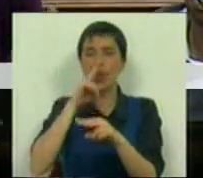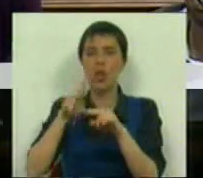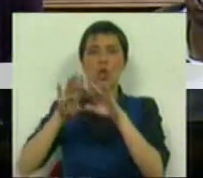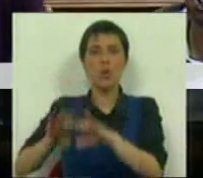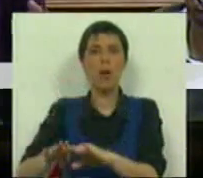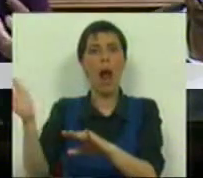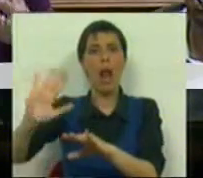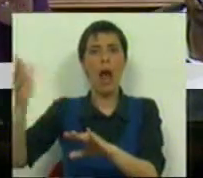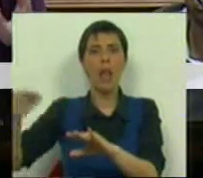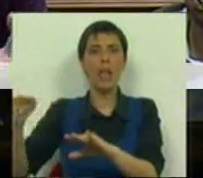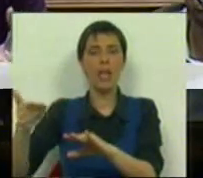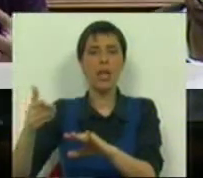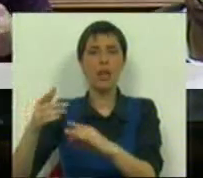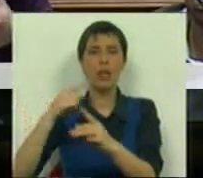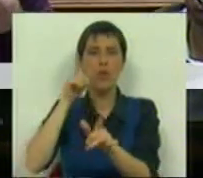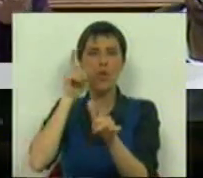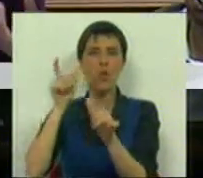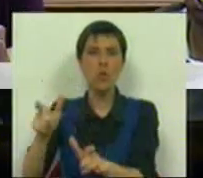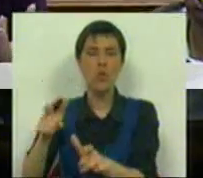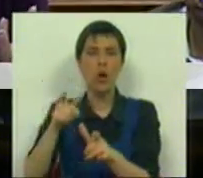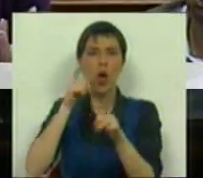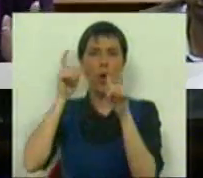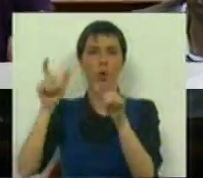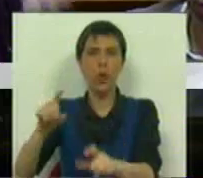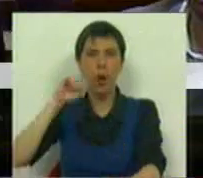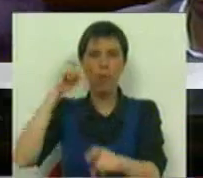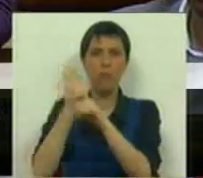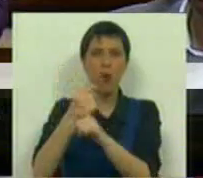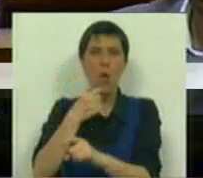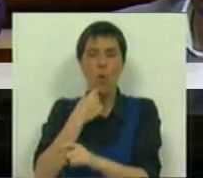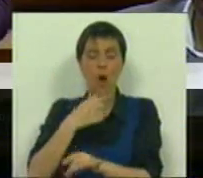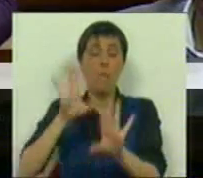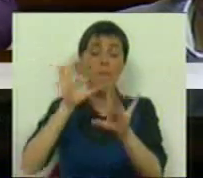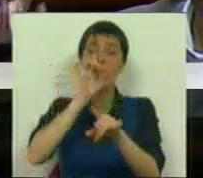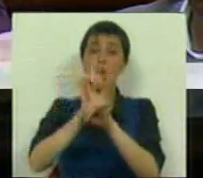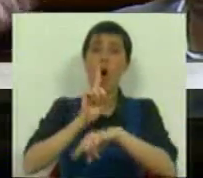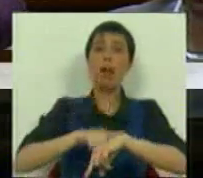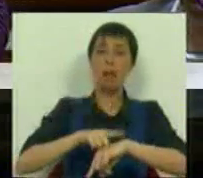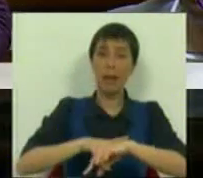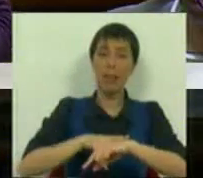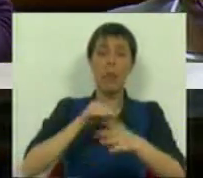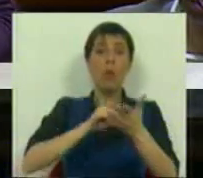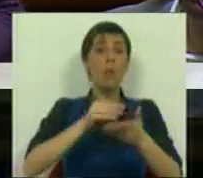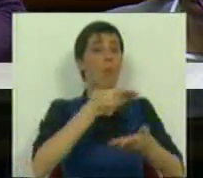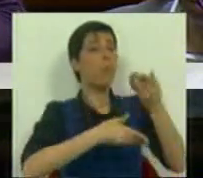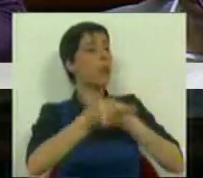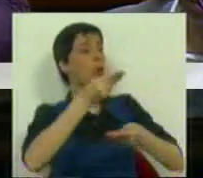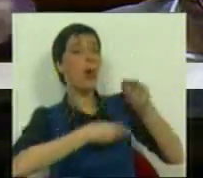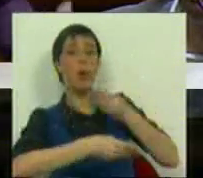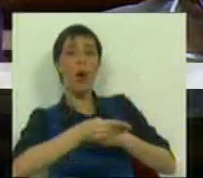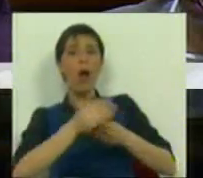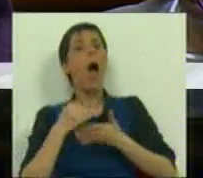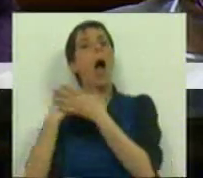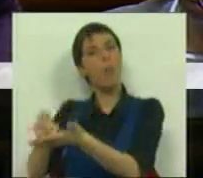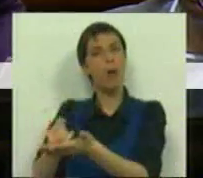suspensão de direitos, hipervigiados, hipercontrolados. Mas, ao mesmo tempo, fruto de protocolos,